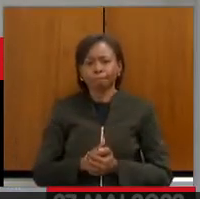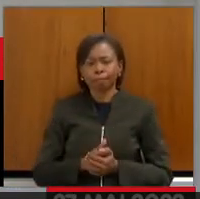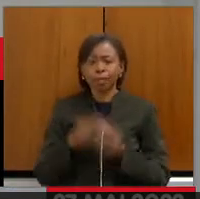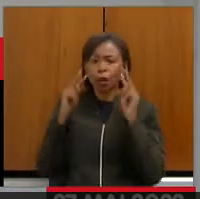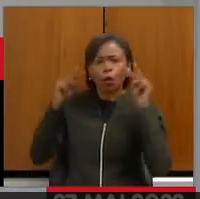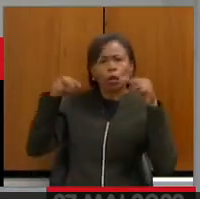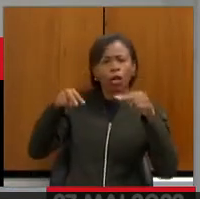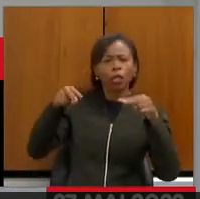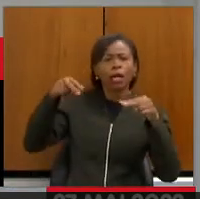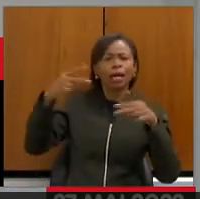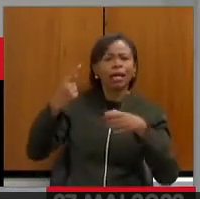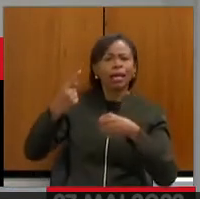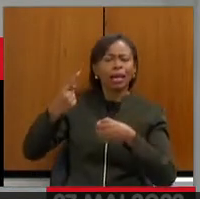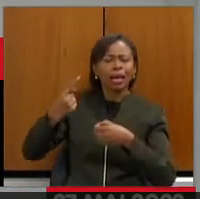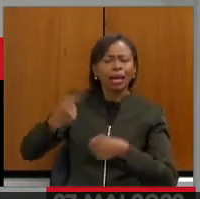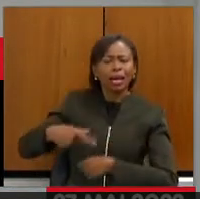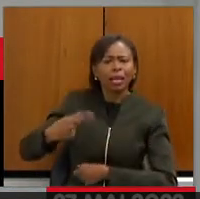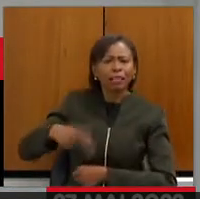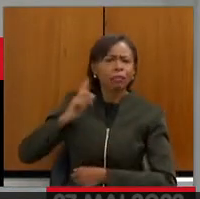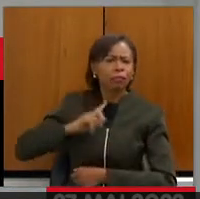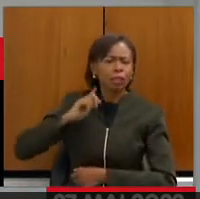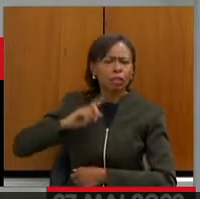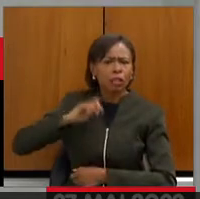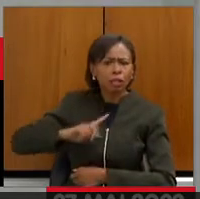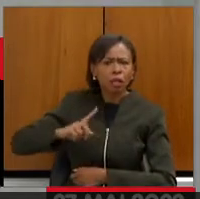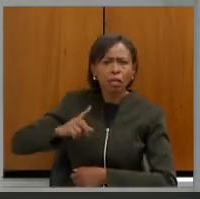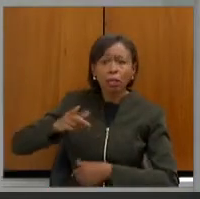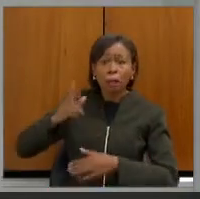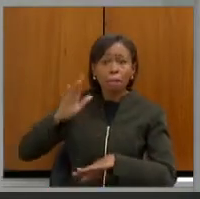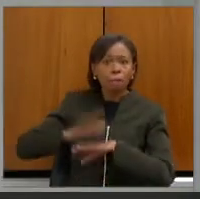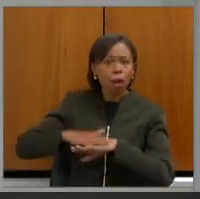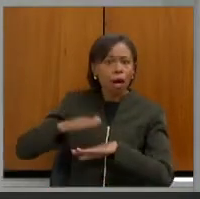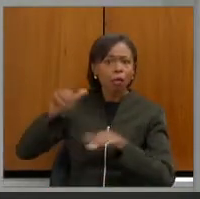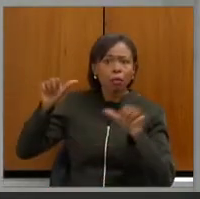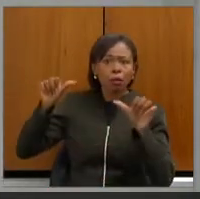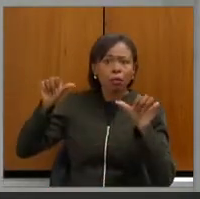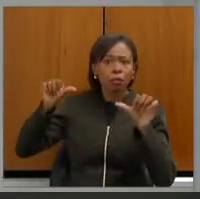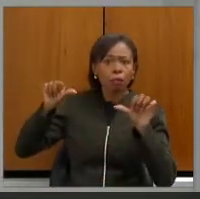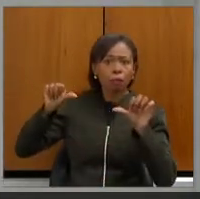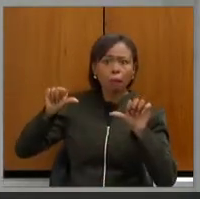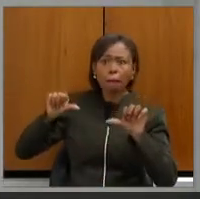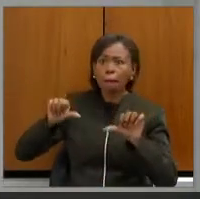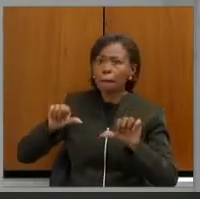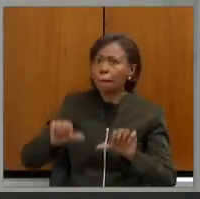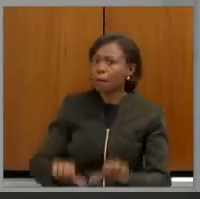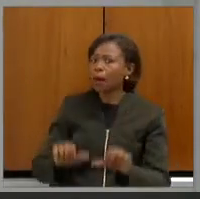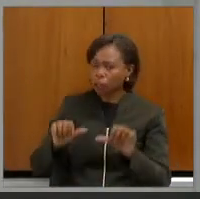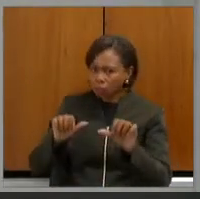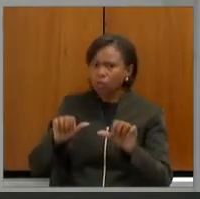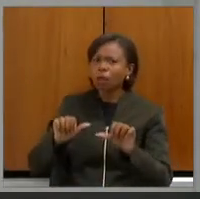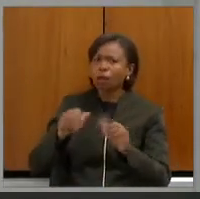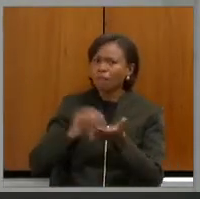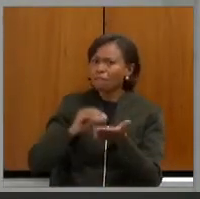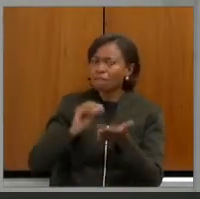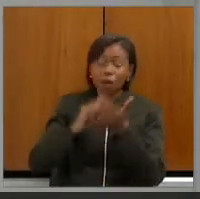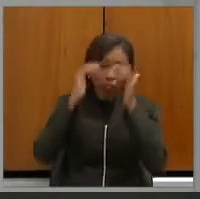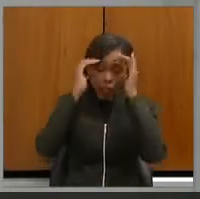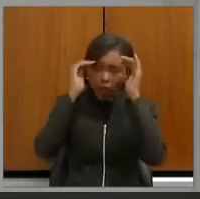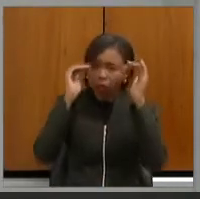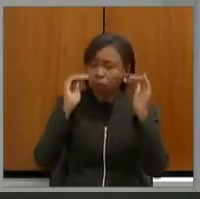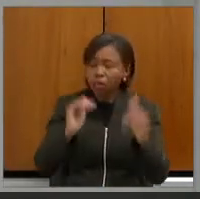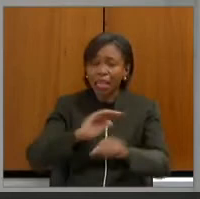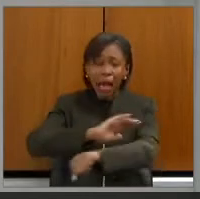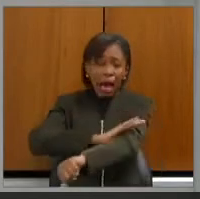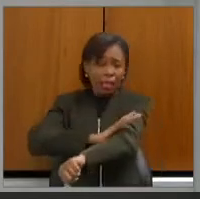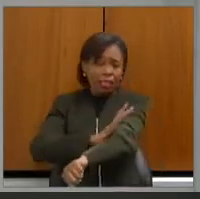para Minas Gerais cada vez mais é um campo minado crescem tolerância as violências de gênero o racismo